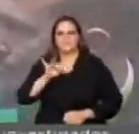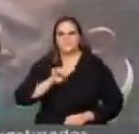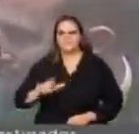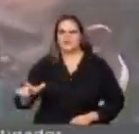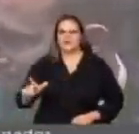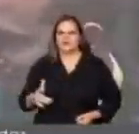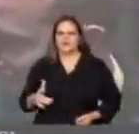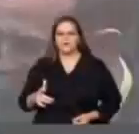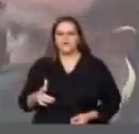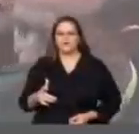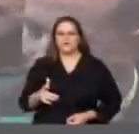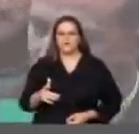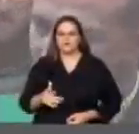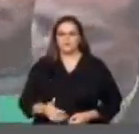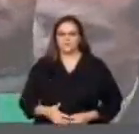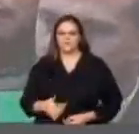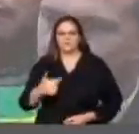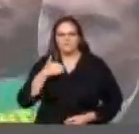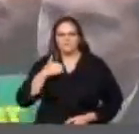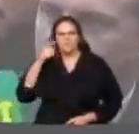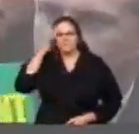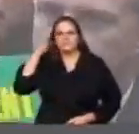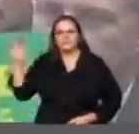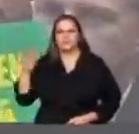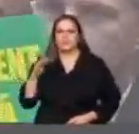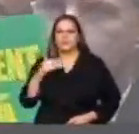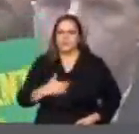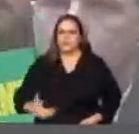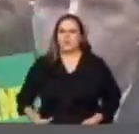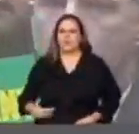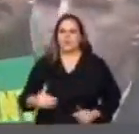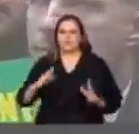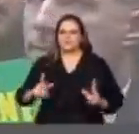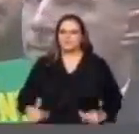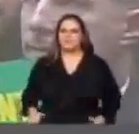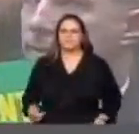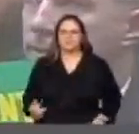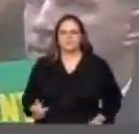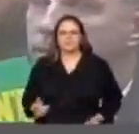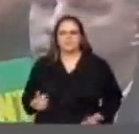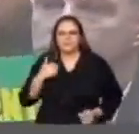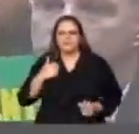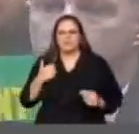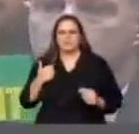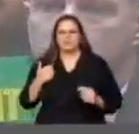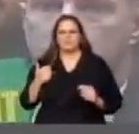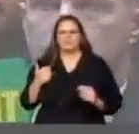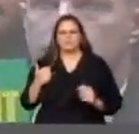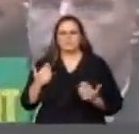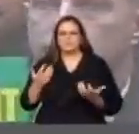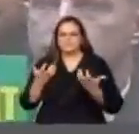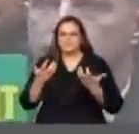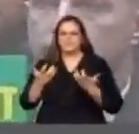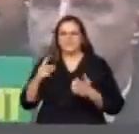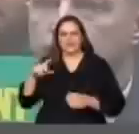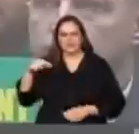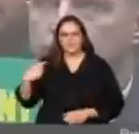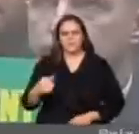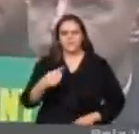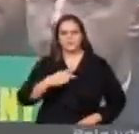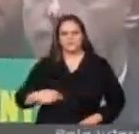sonhando com um governo sem corrupção e pedindo que esse presidente, esse próximo